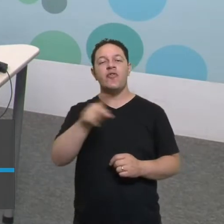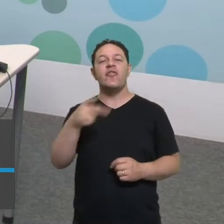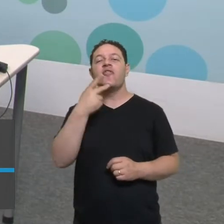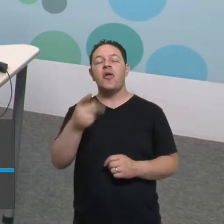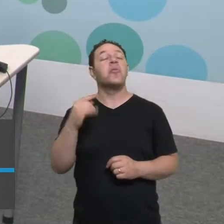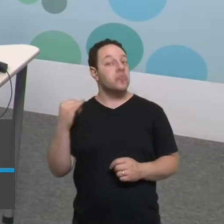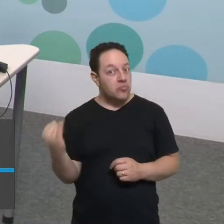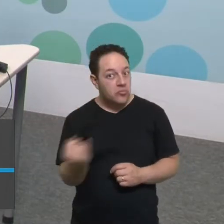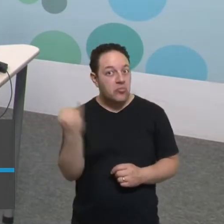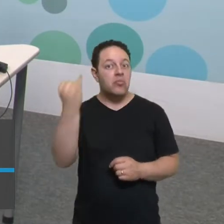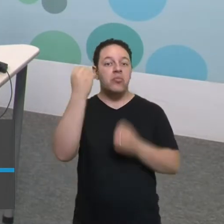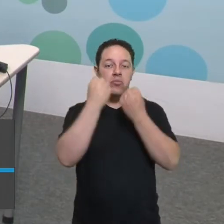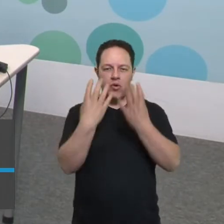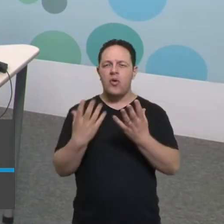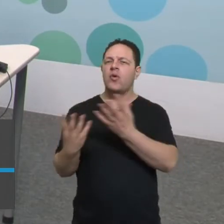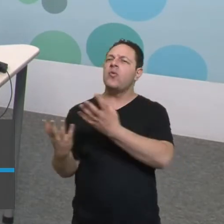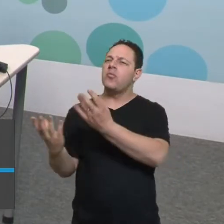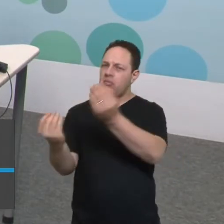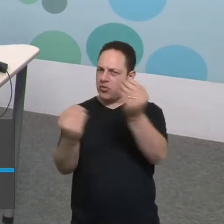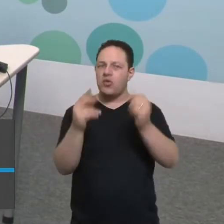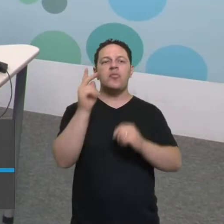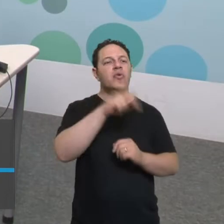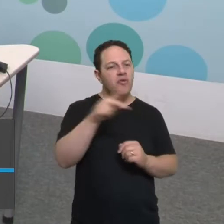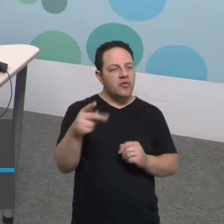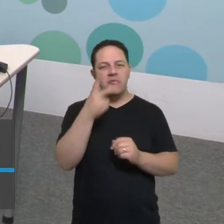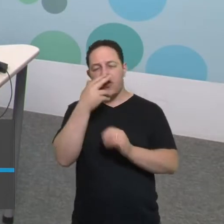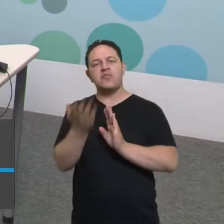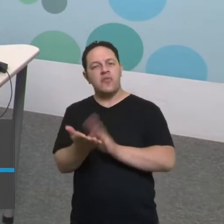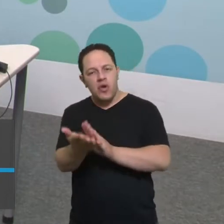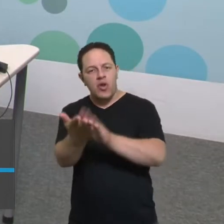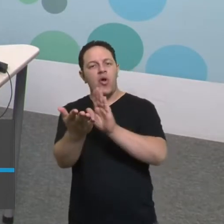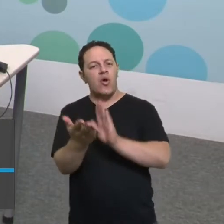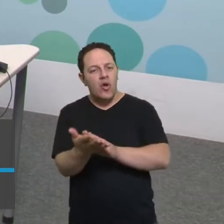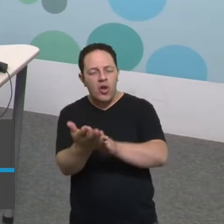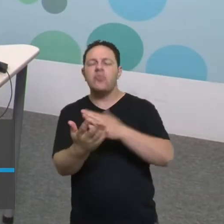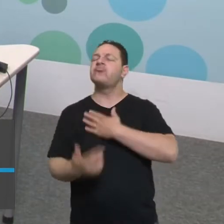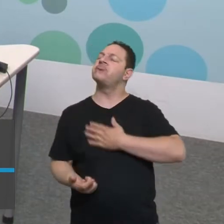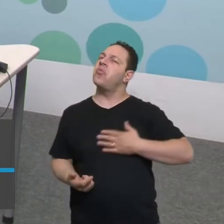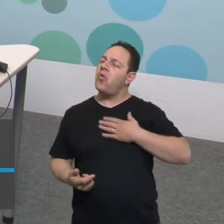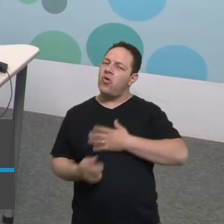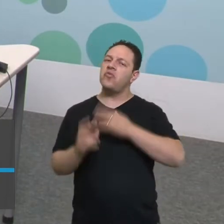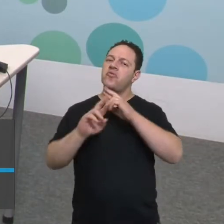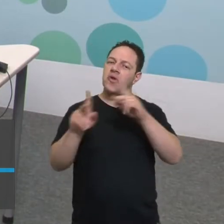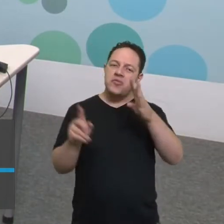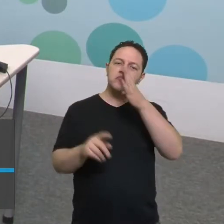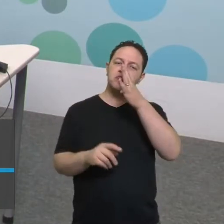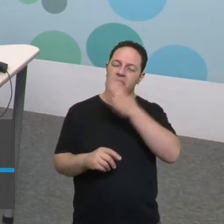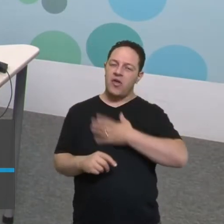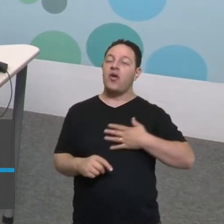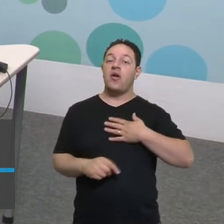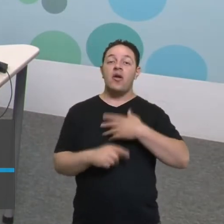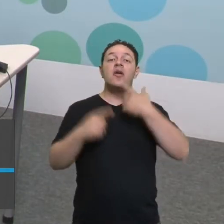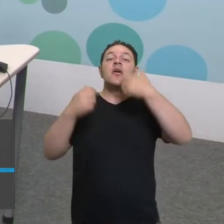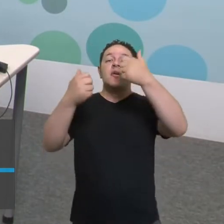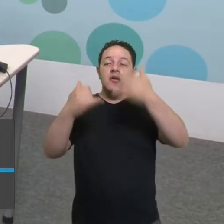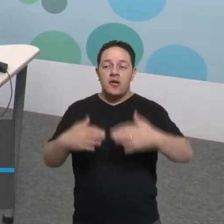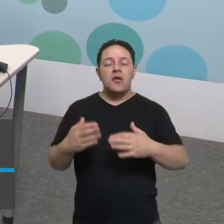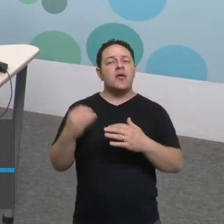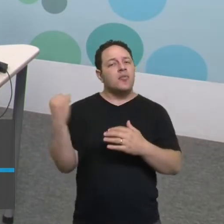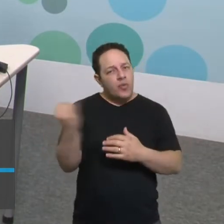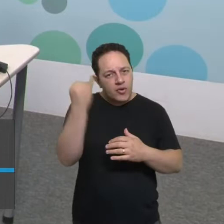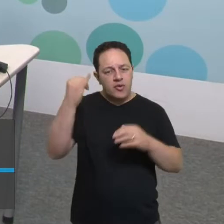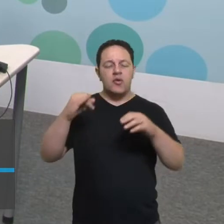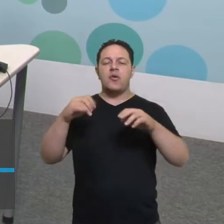muitos professores para você vir elogiaram bastante na verdade esse vídeo gostaram muito muito importante o conselho